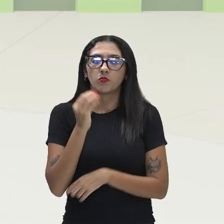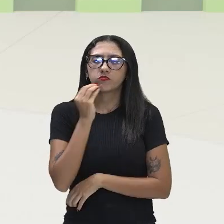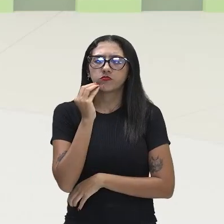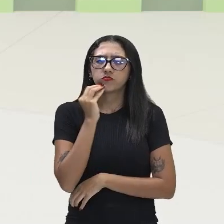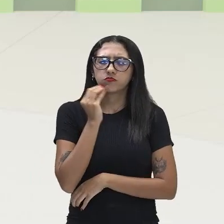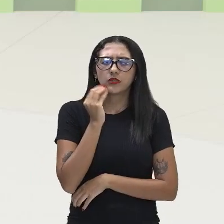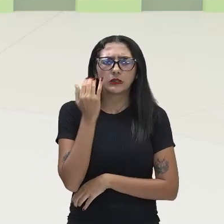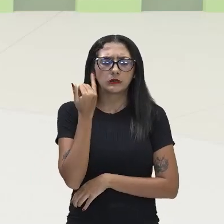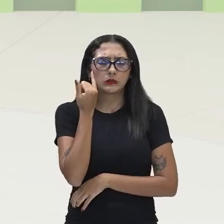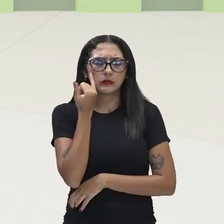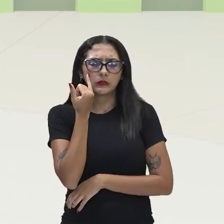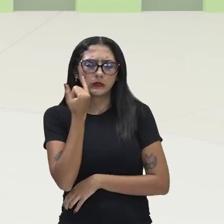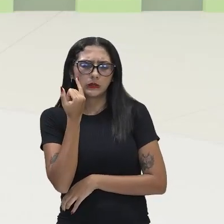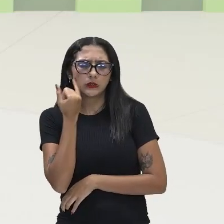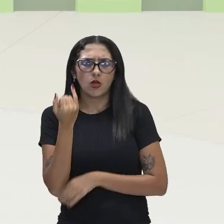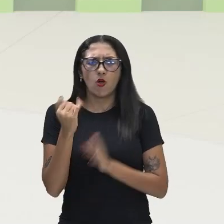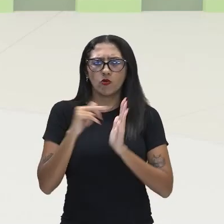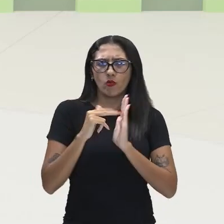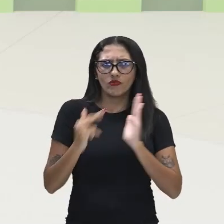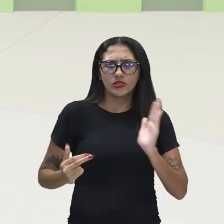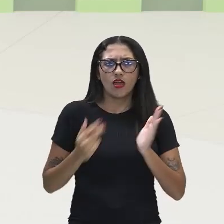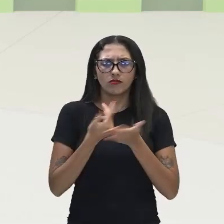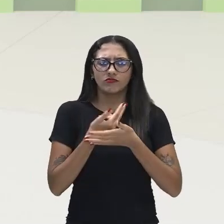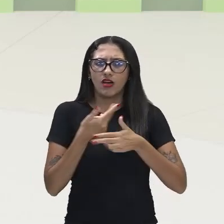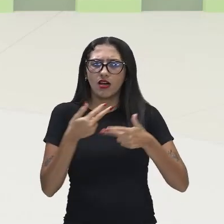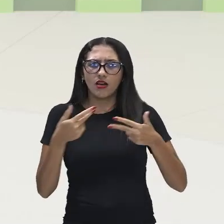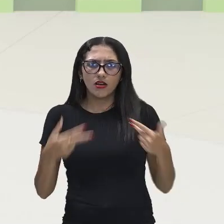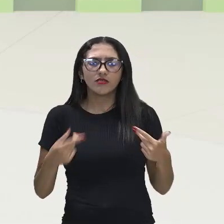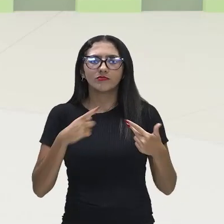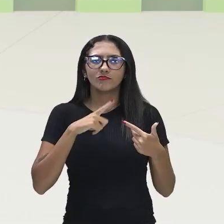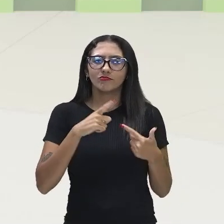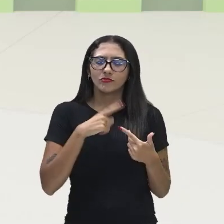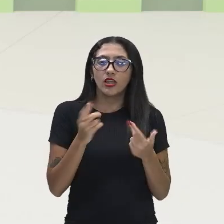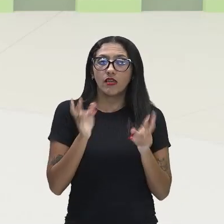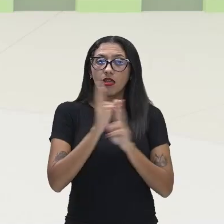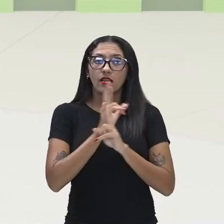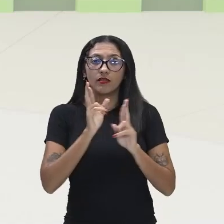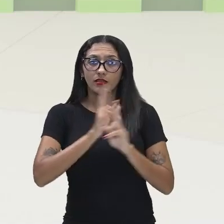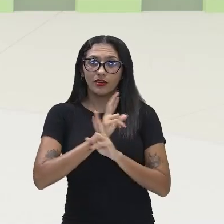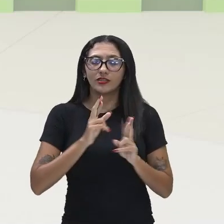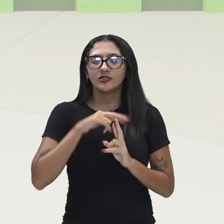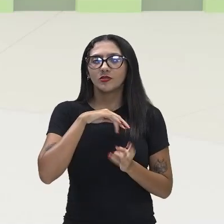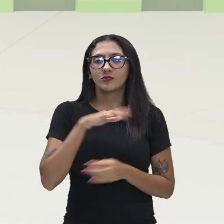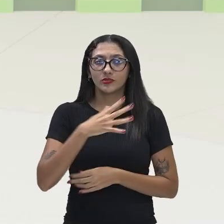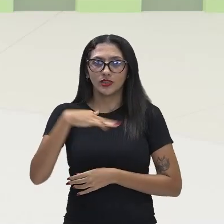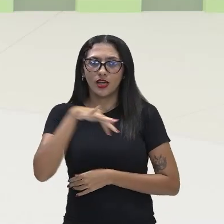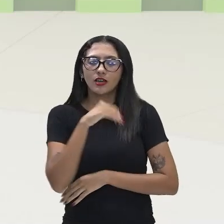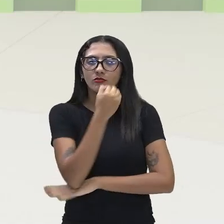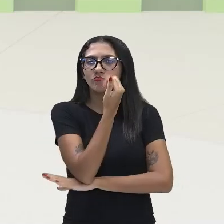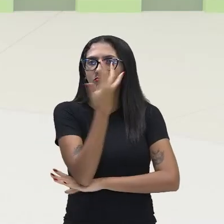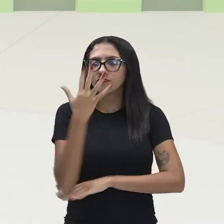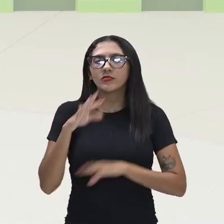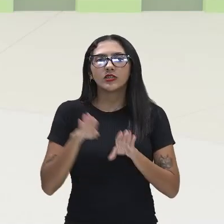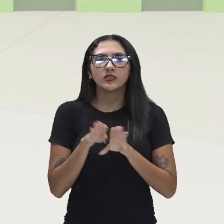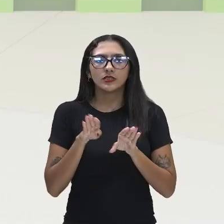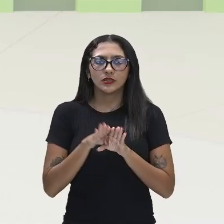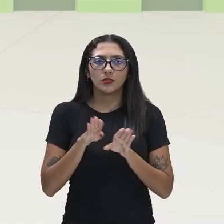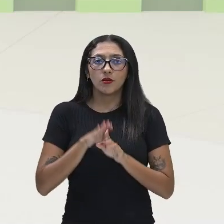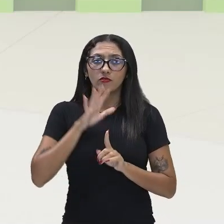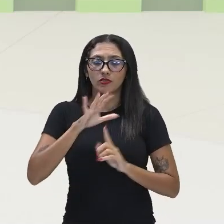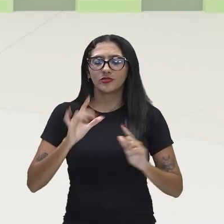estar atualizado com os temas que estão relacionados a meio ambiente e a ação